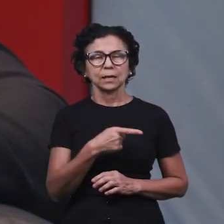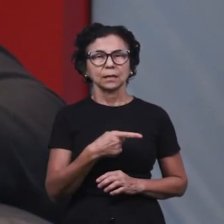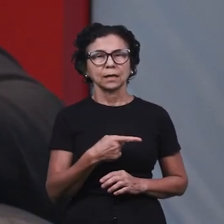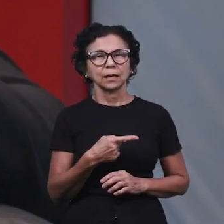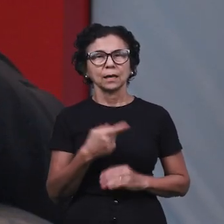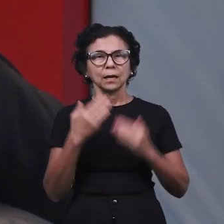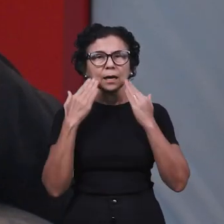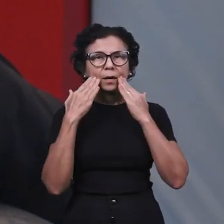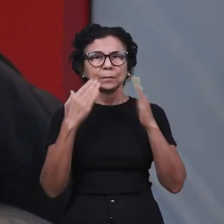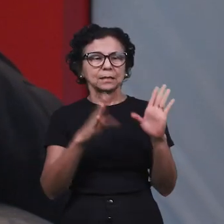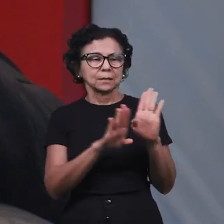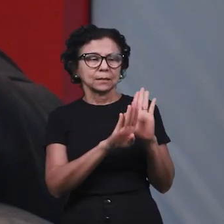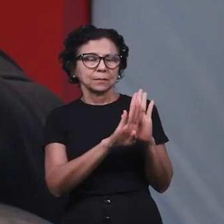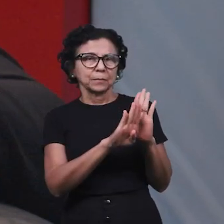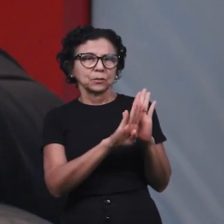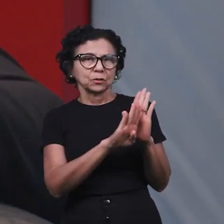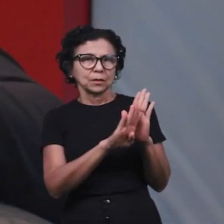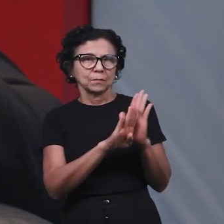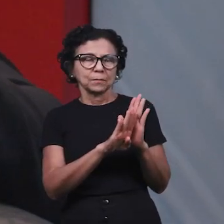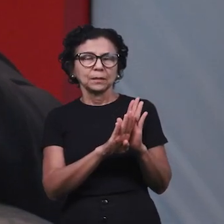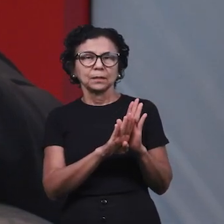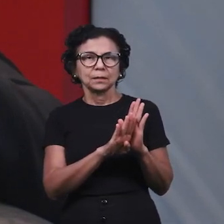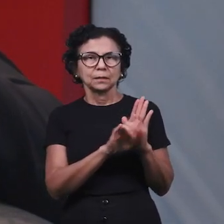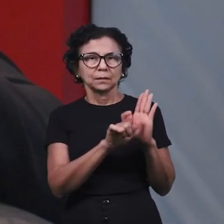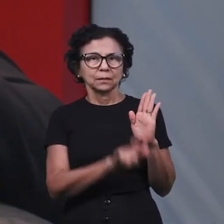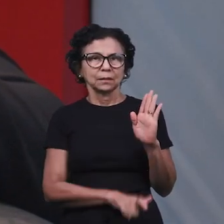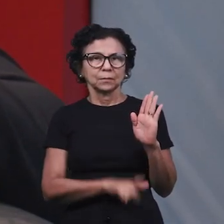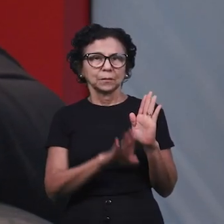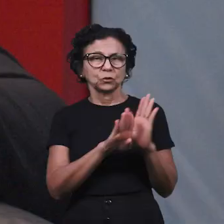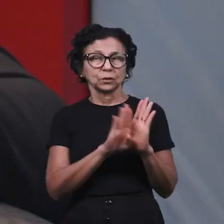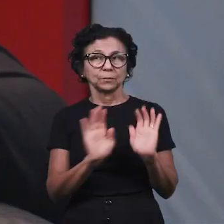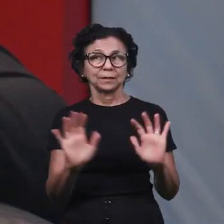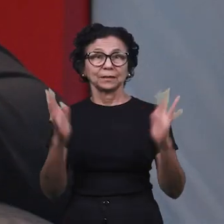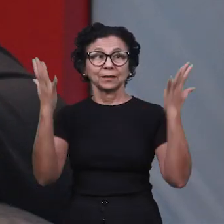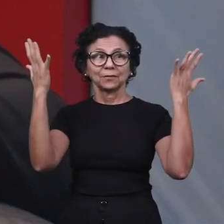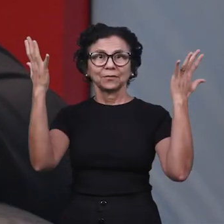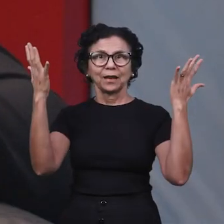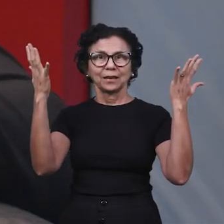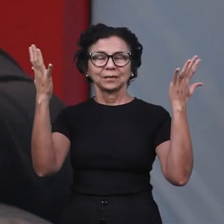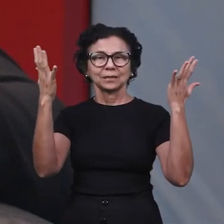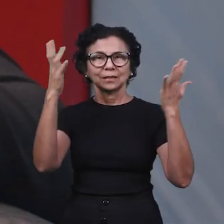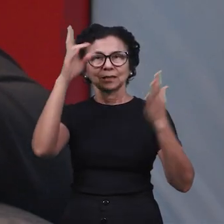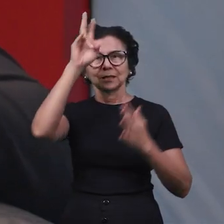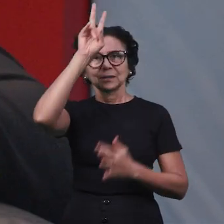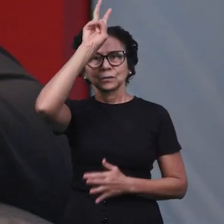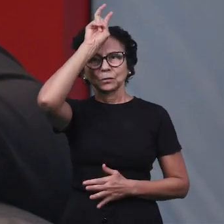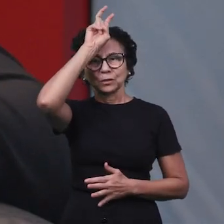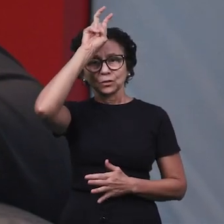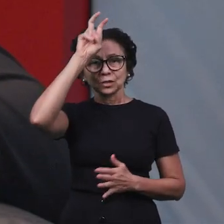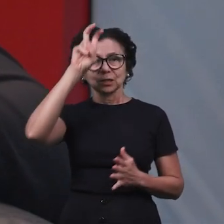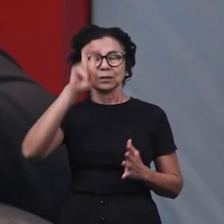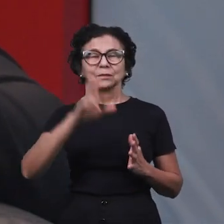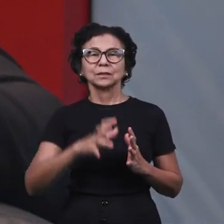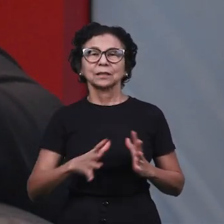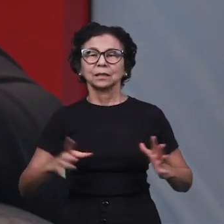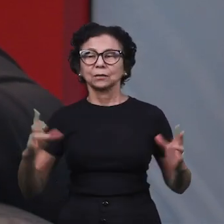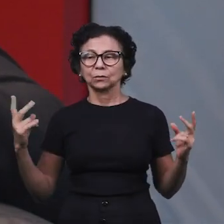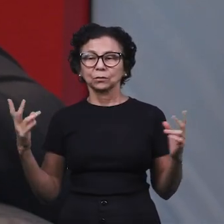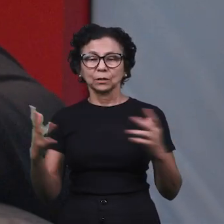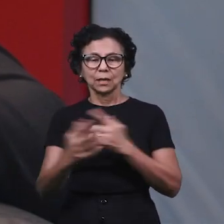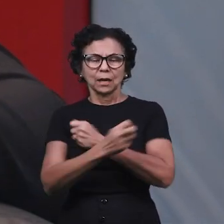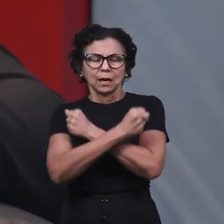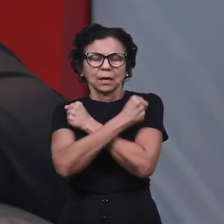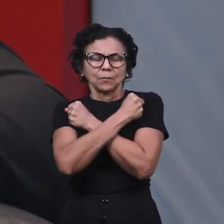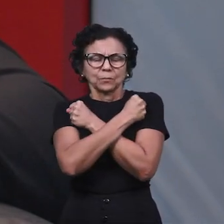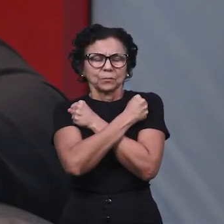né, e você vê o abraço, essa comunhão entre Benjamim e José, ou